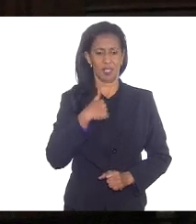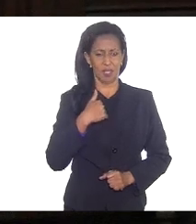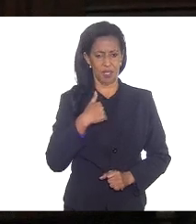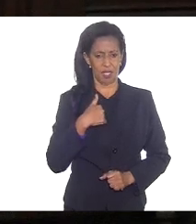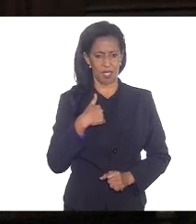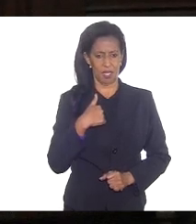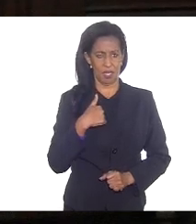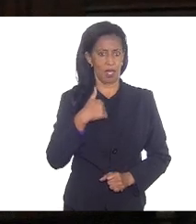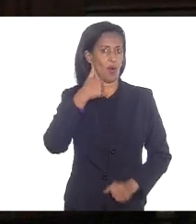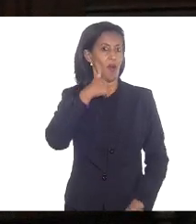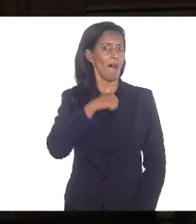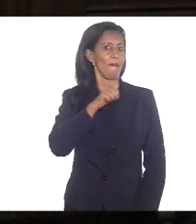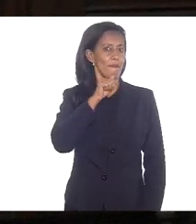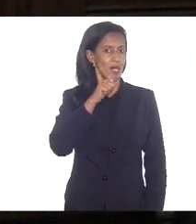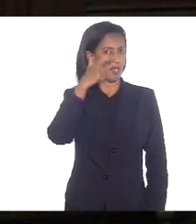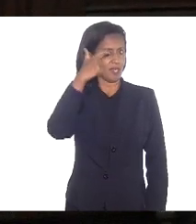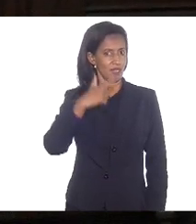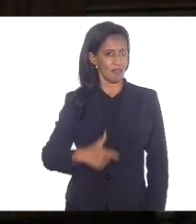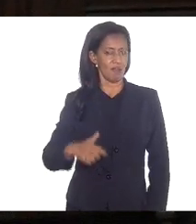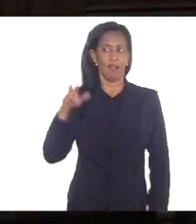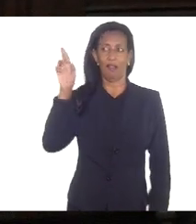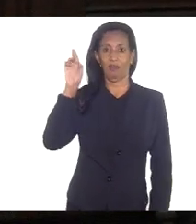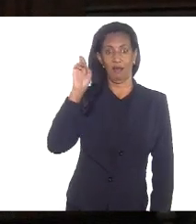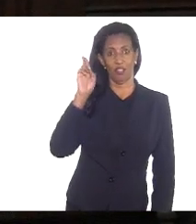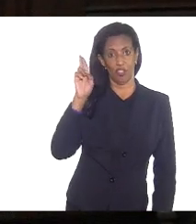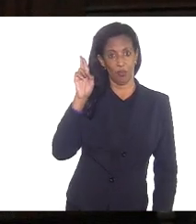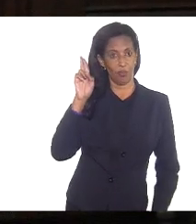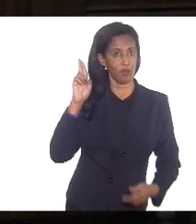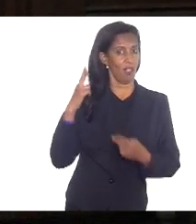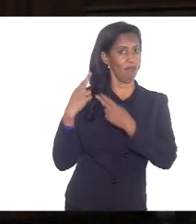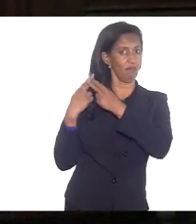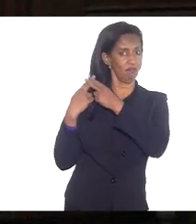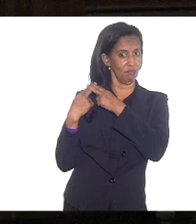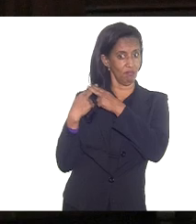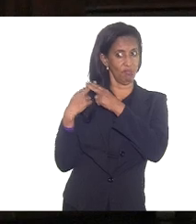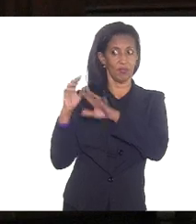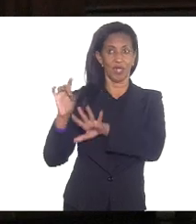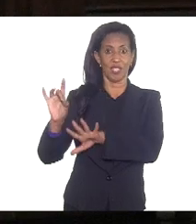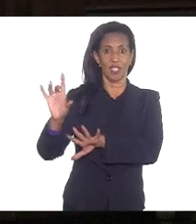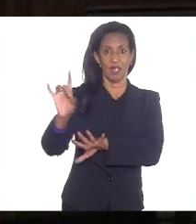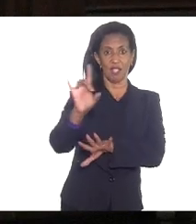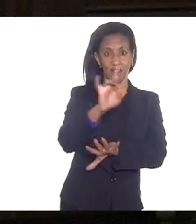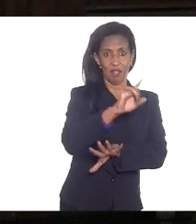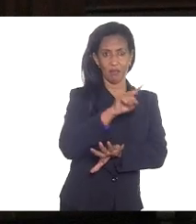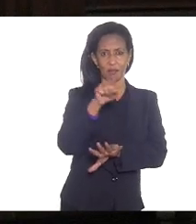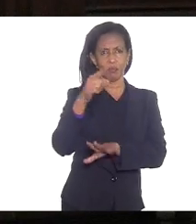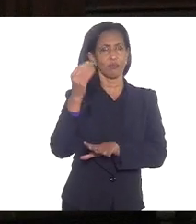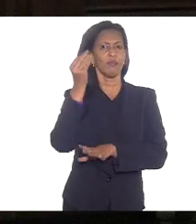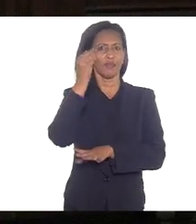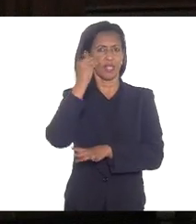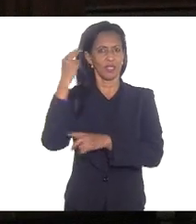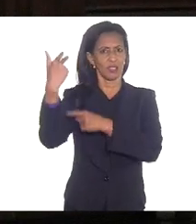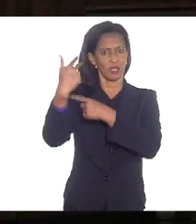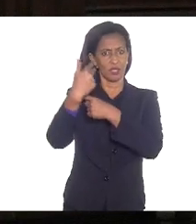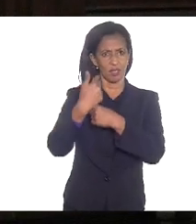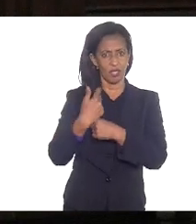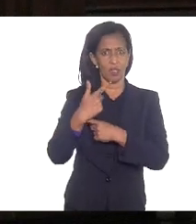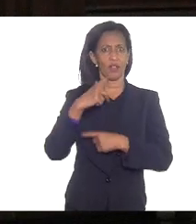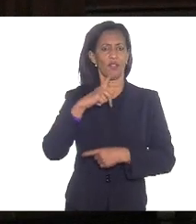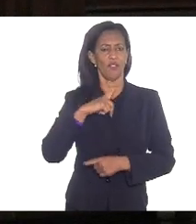a mãe, a responsável e cada um de vocês que estão nos assistindo terá